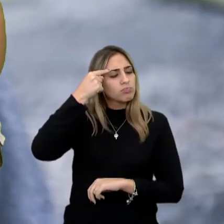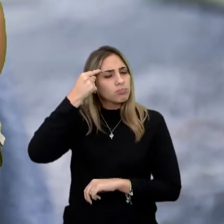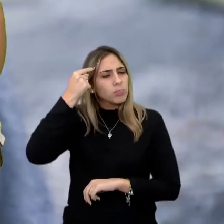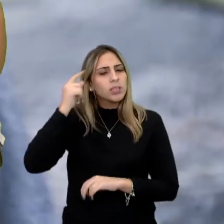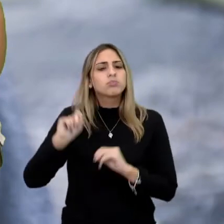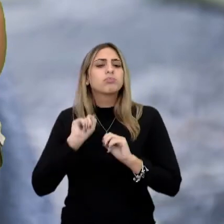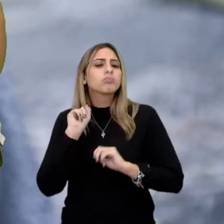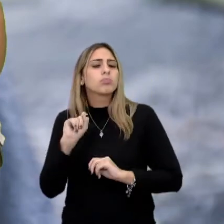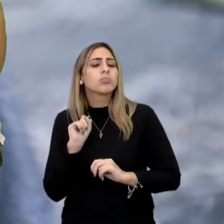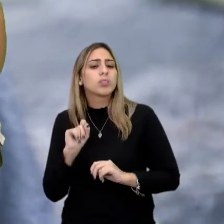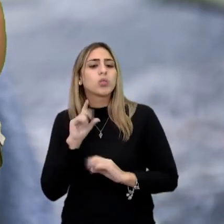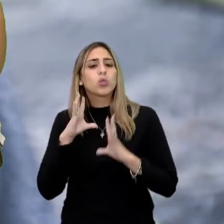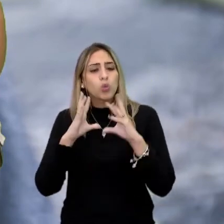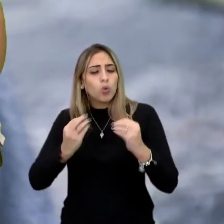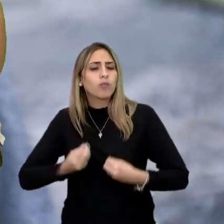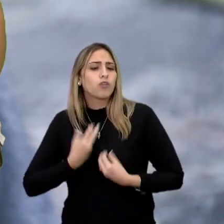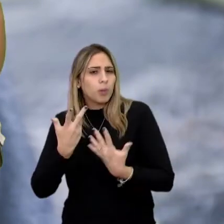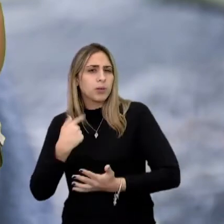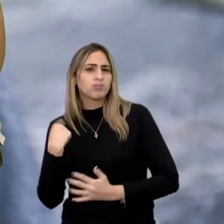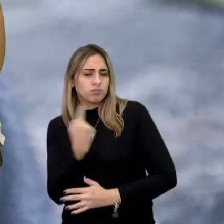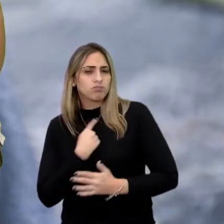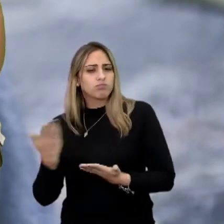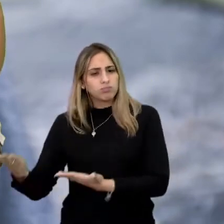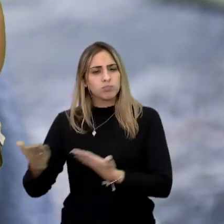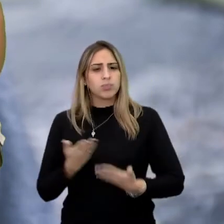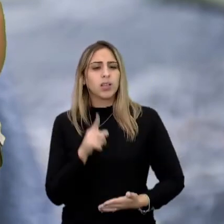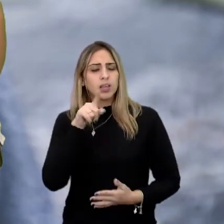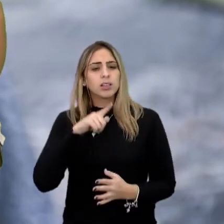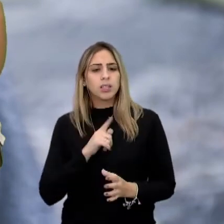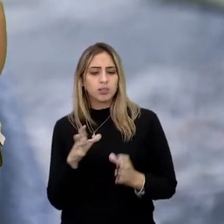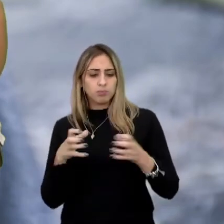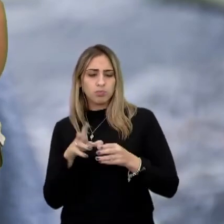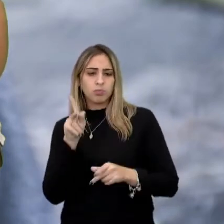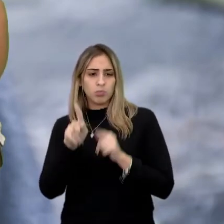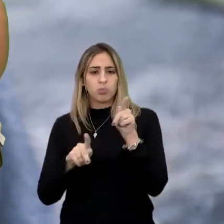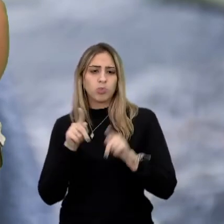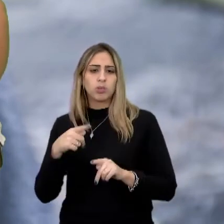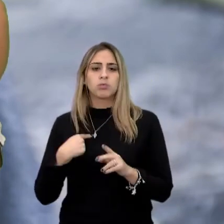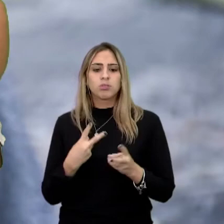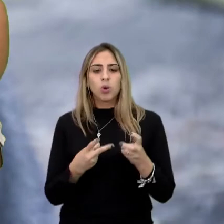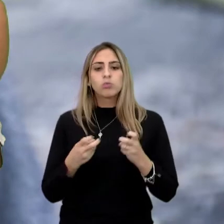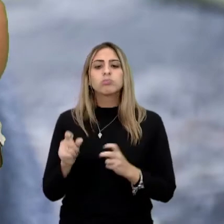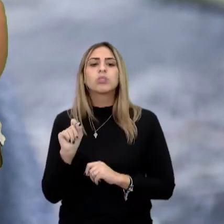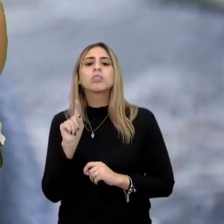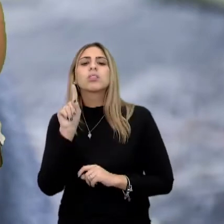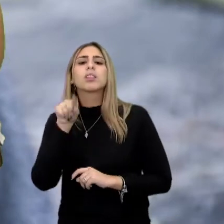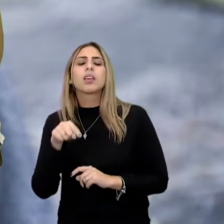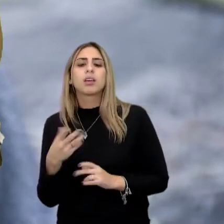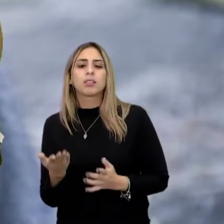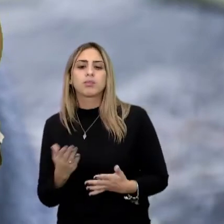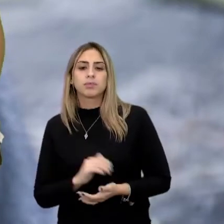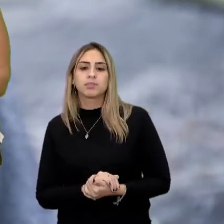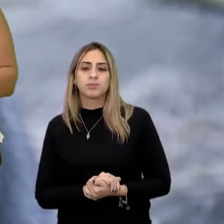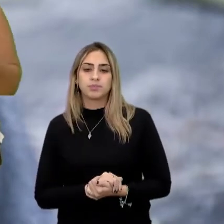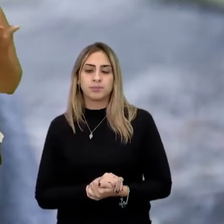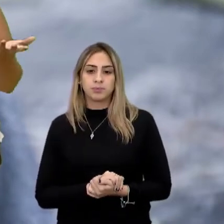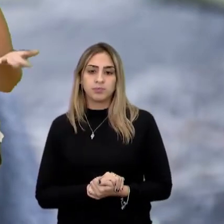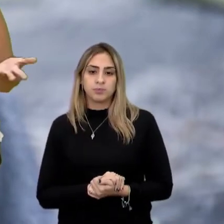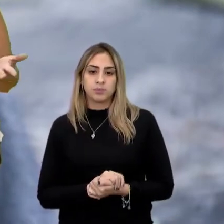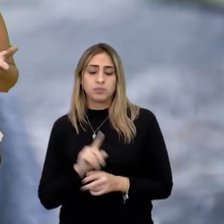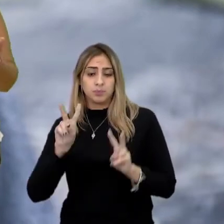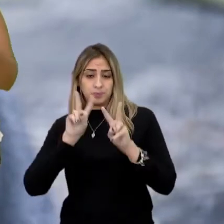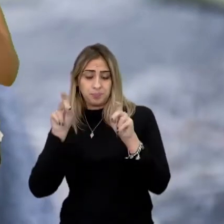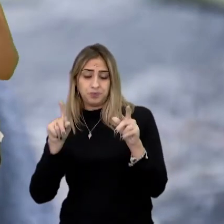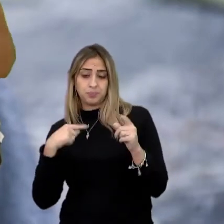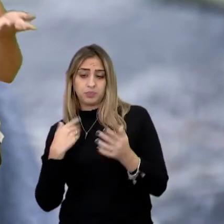que toda informação que a gente dá, existe um público que consome. E que público é esse, né? Mas aí pensando na questão da